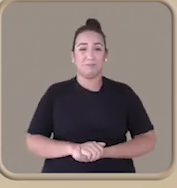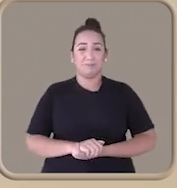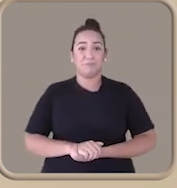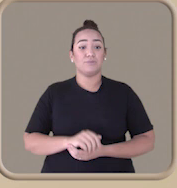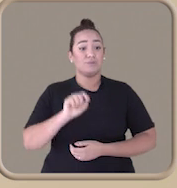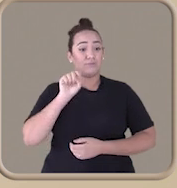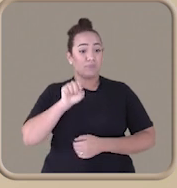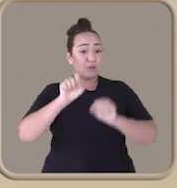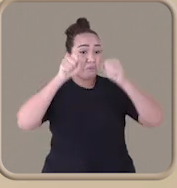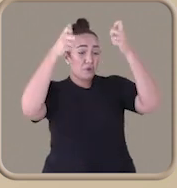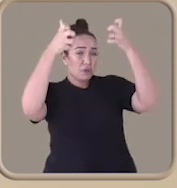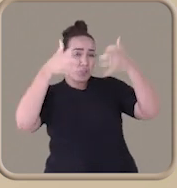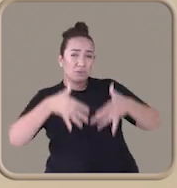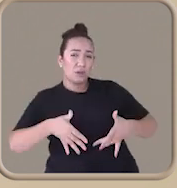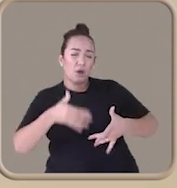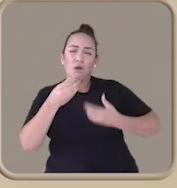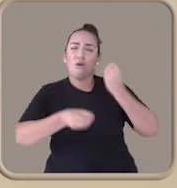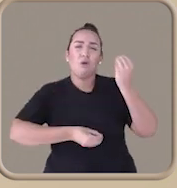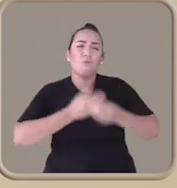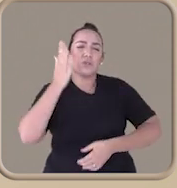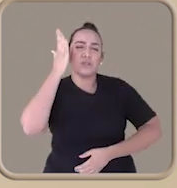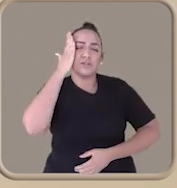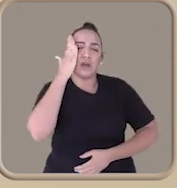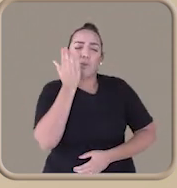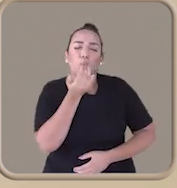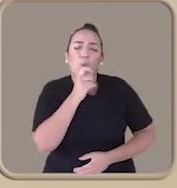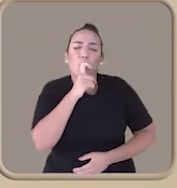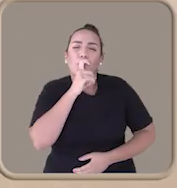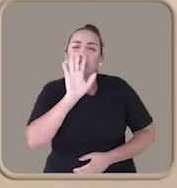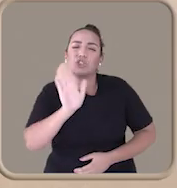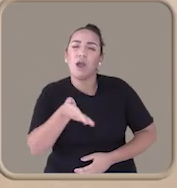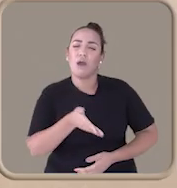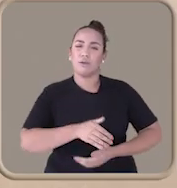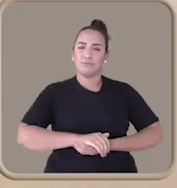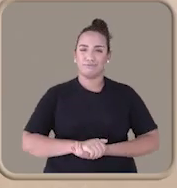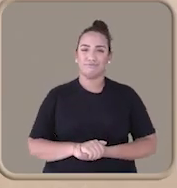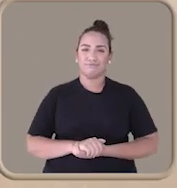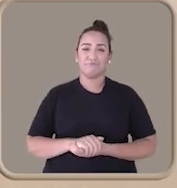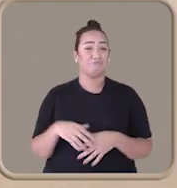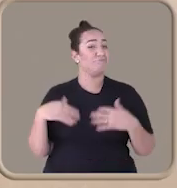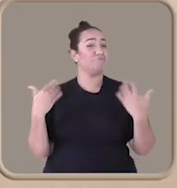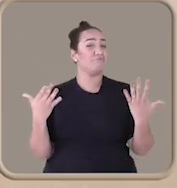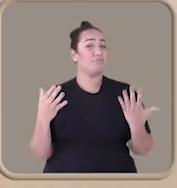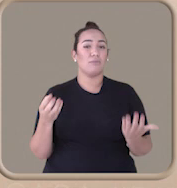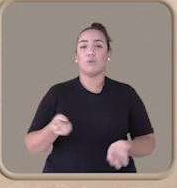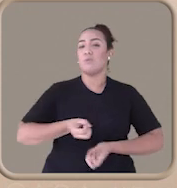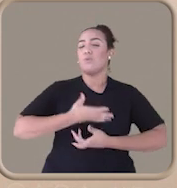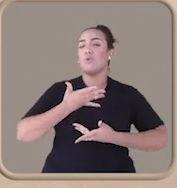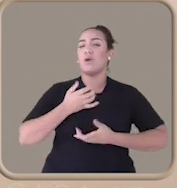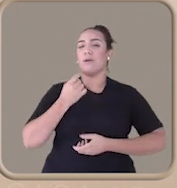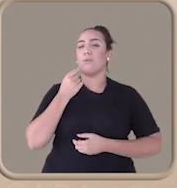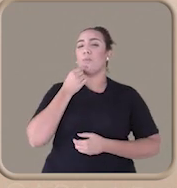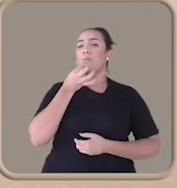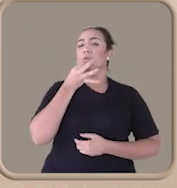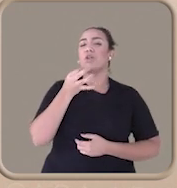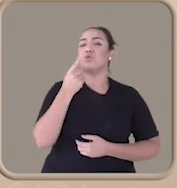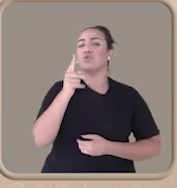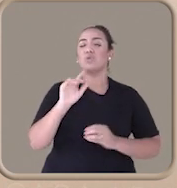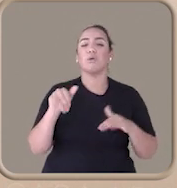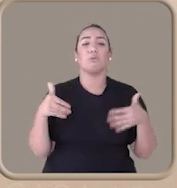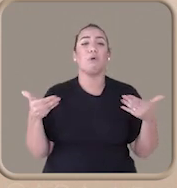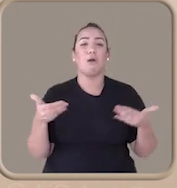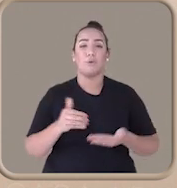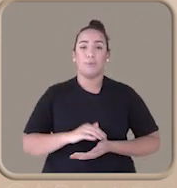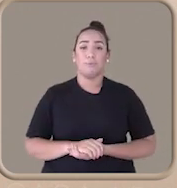pode explicar como é que ele sabia que ela ia esfriar? O que achou desse poema? Lembra que eu disse que o poema